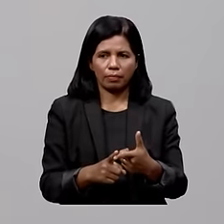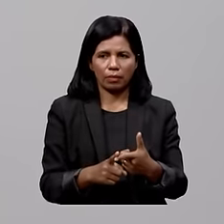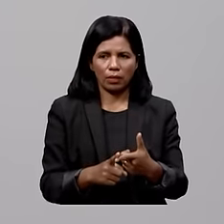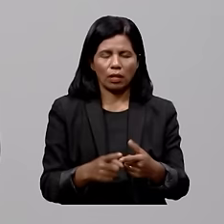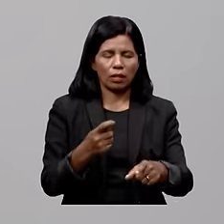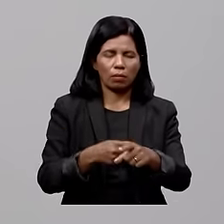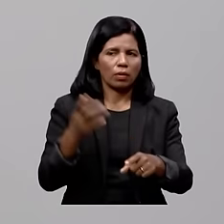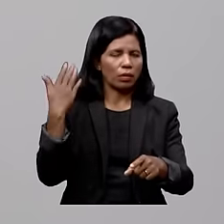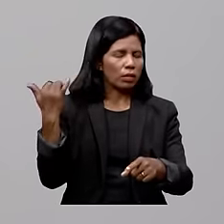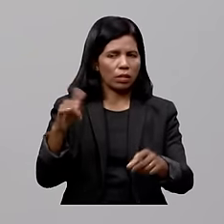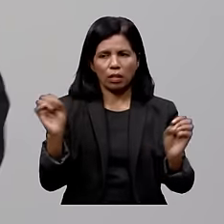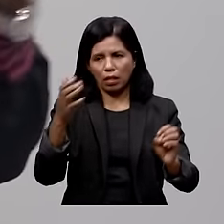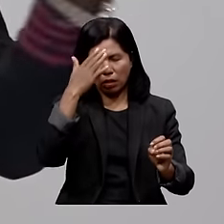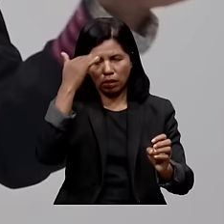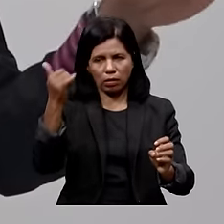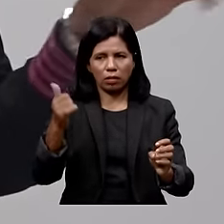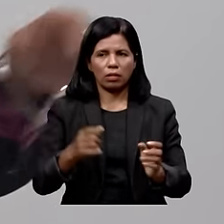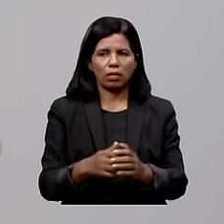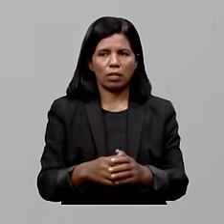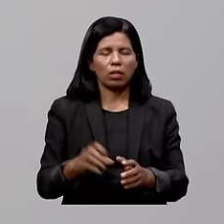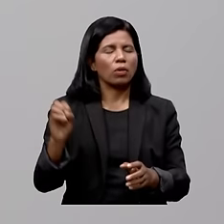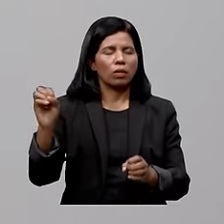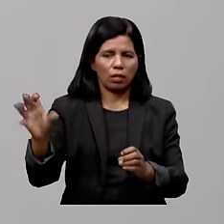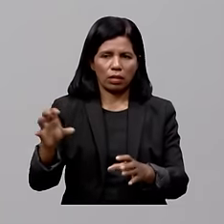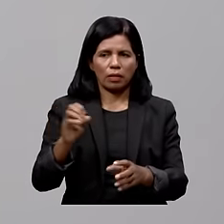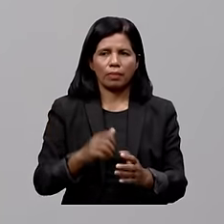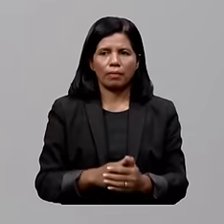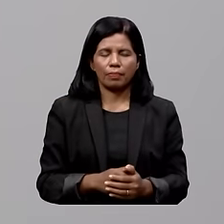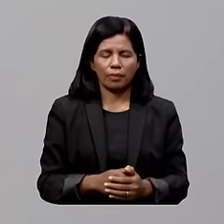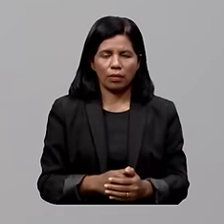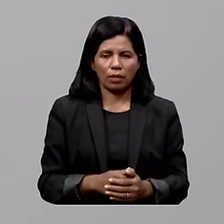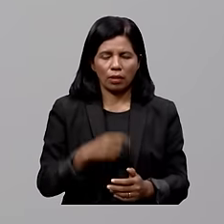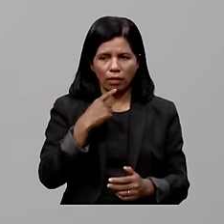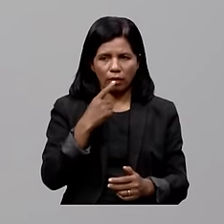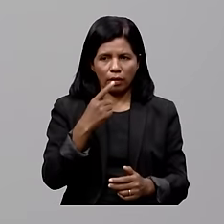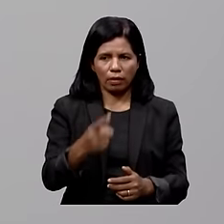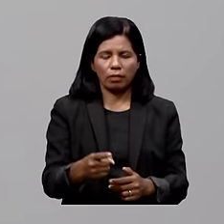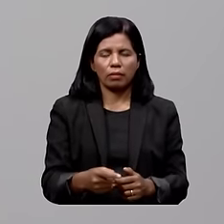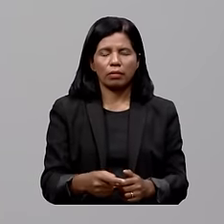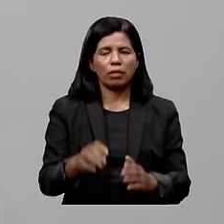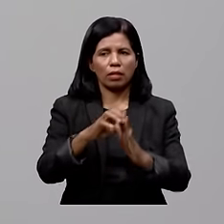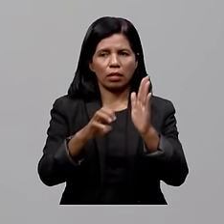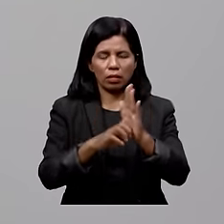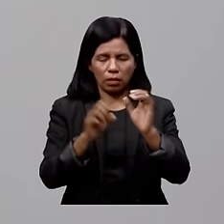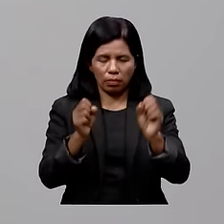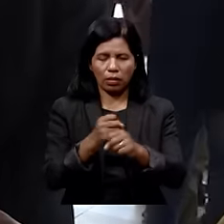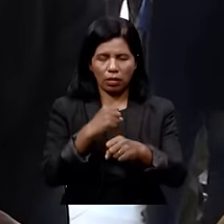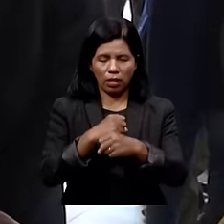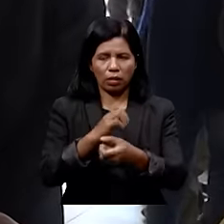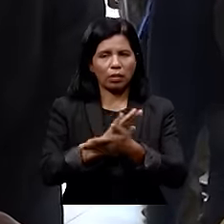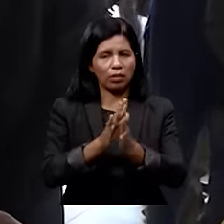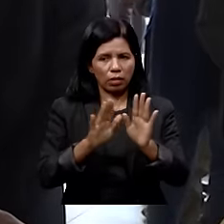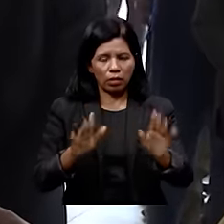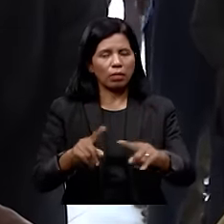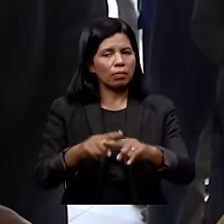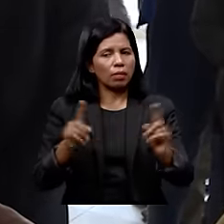Passado, se ele lá lua, mas se ele nem Rússia que ela. Ex-guerrilheiro Nemos afirma, Estado belehalo reconciliação,